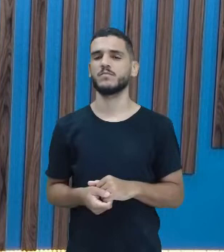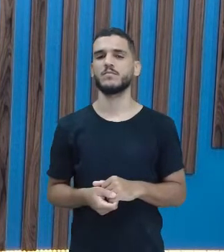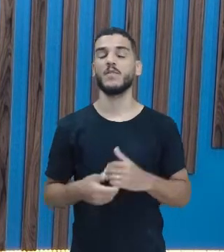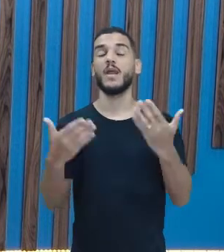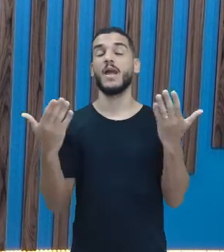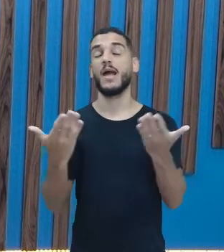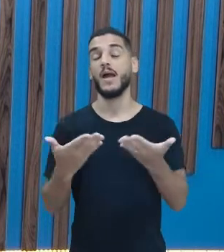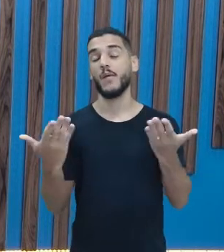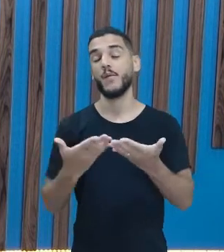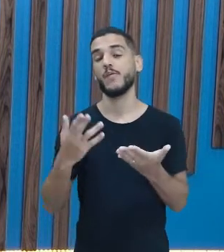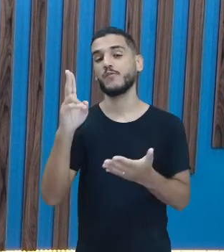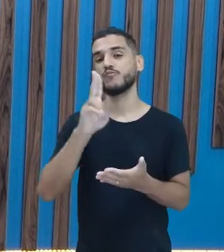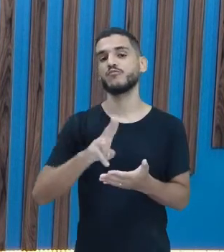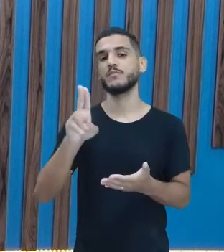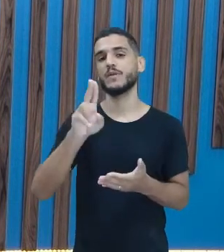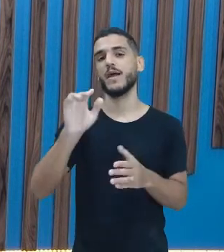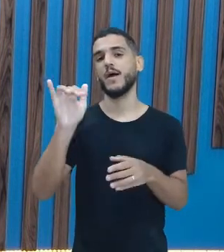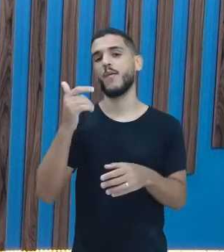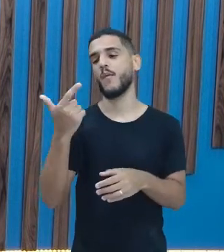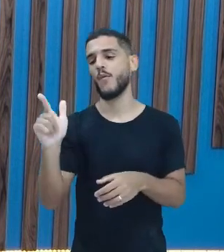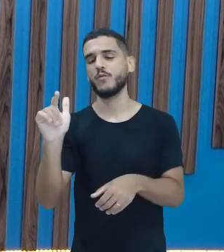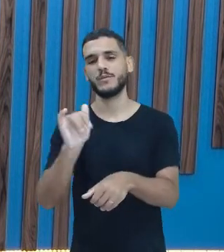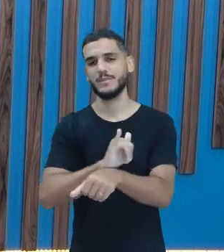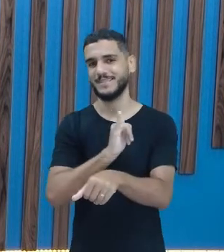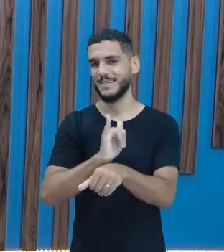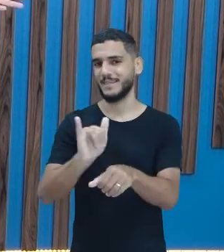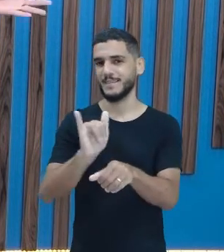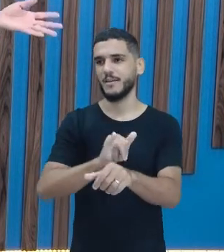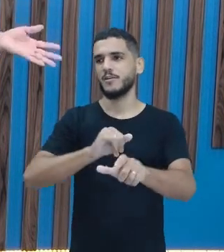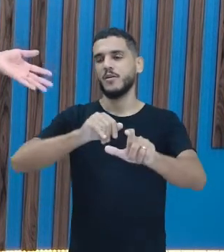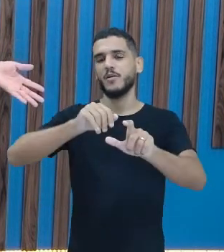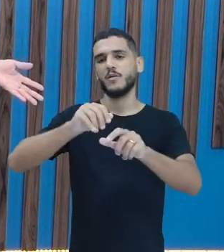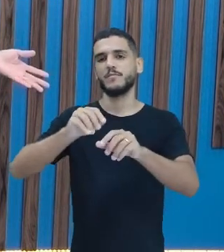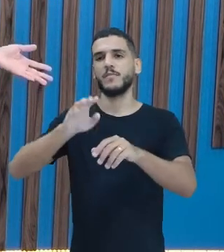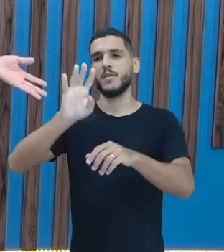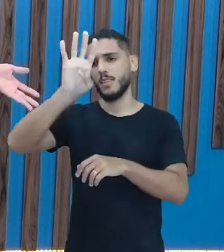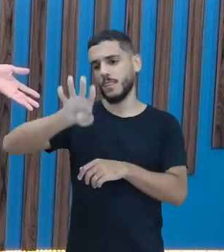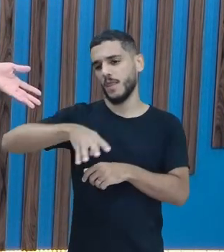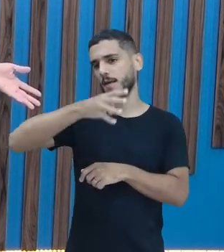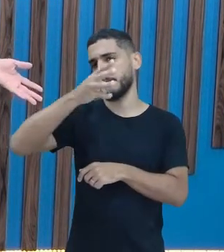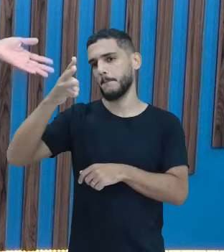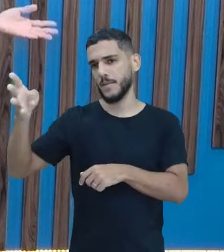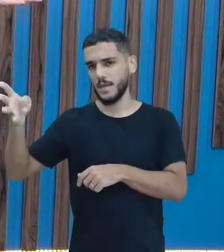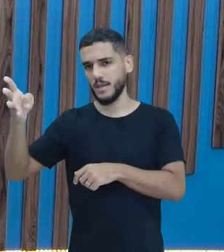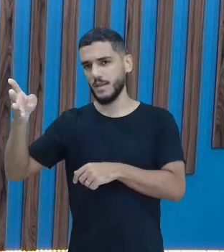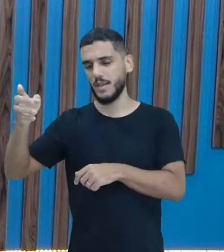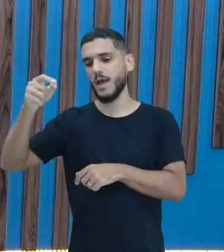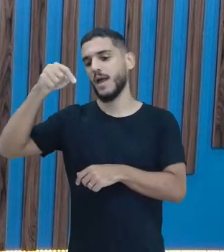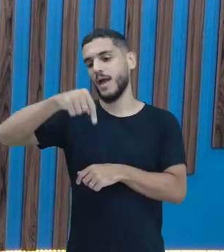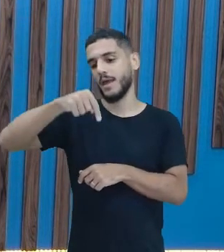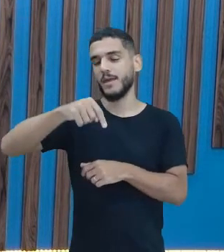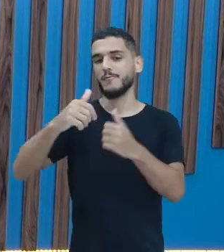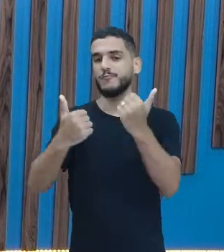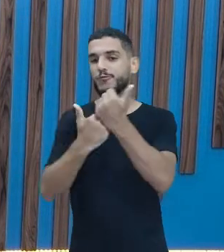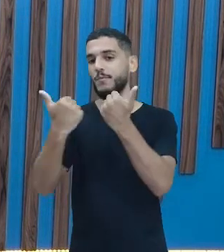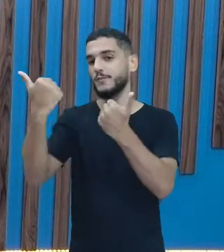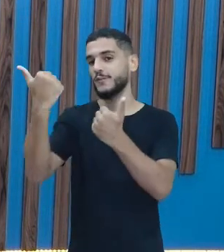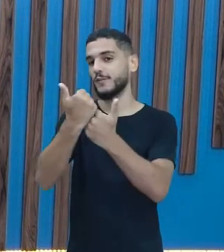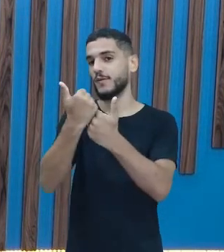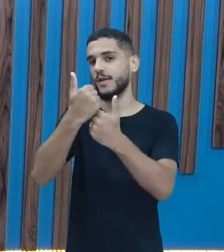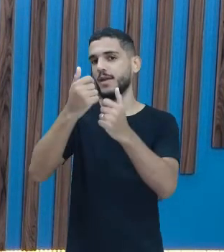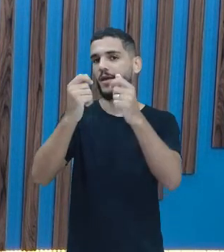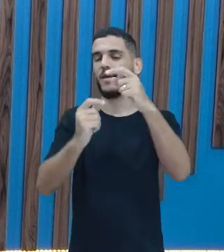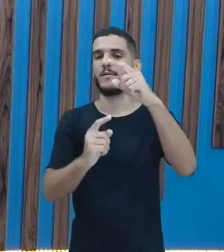Aí eu vou fazer o quê? Vou fazer o que a professora Esté disse. Eu vou tirar da tabela e vou jogar essas informações